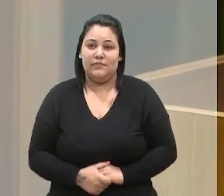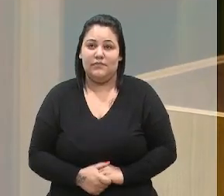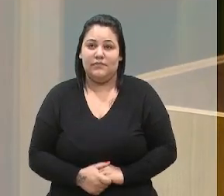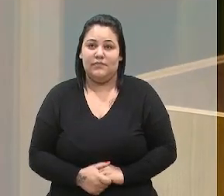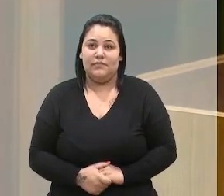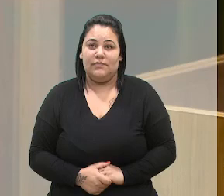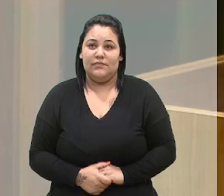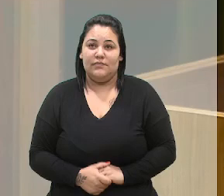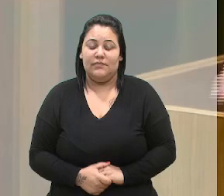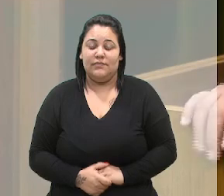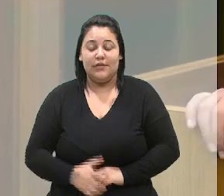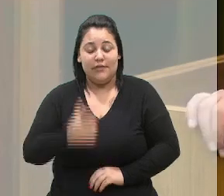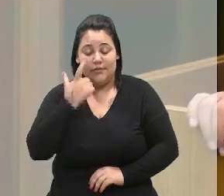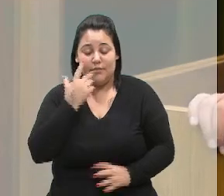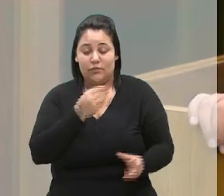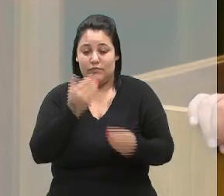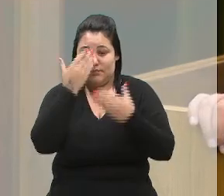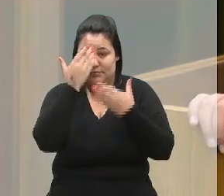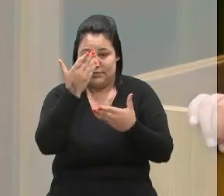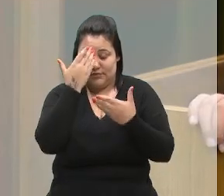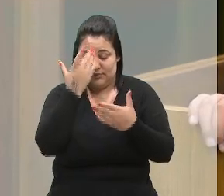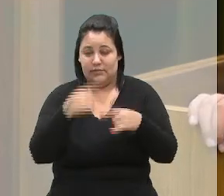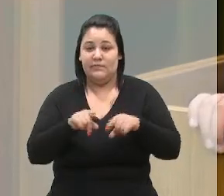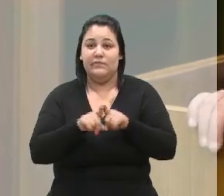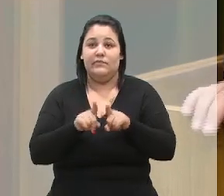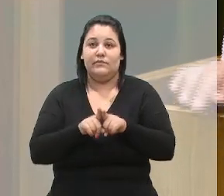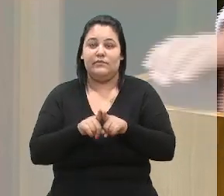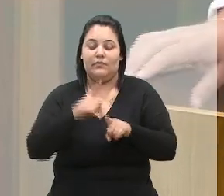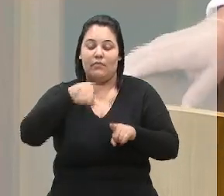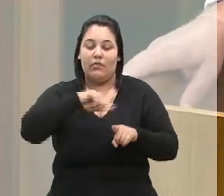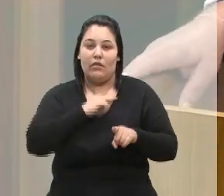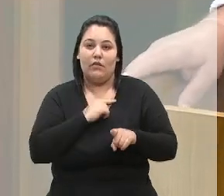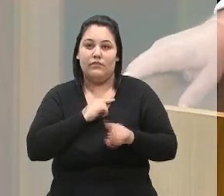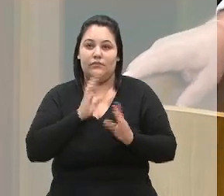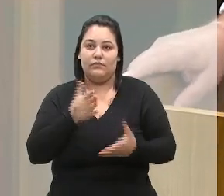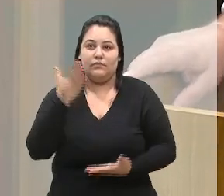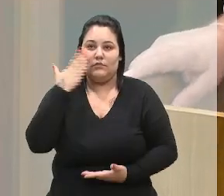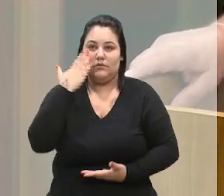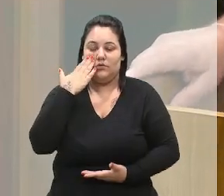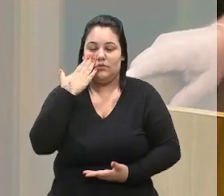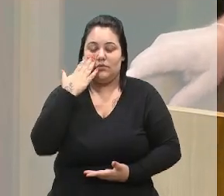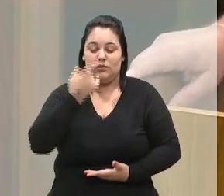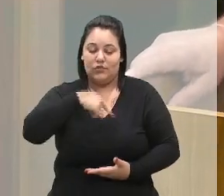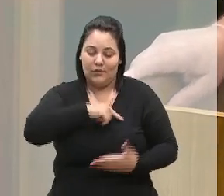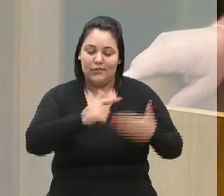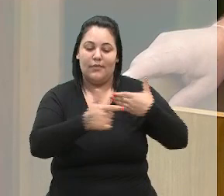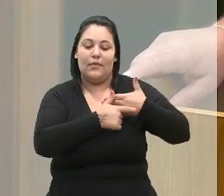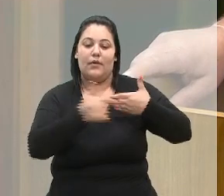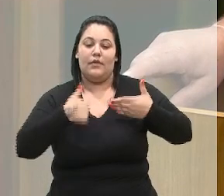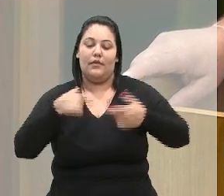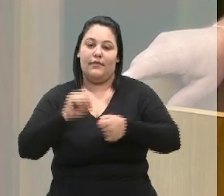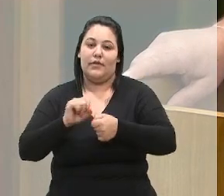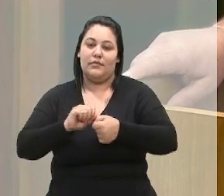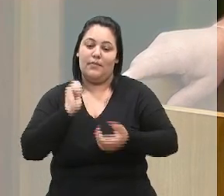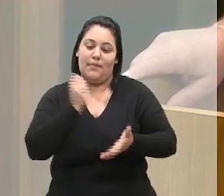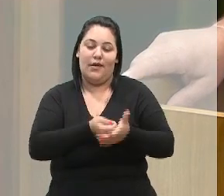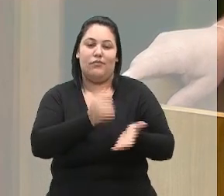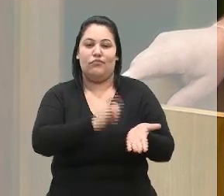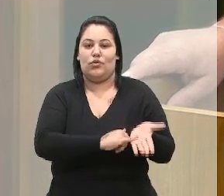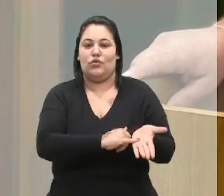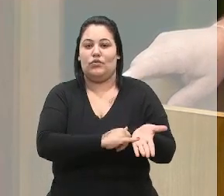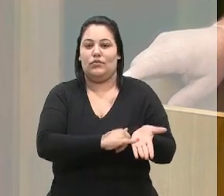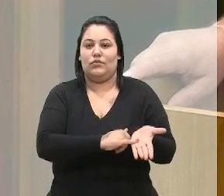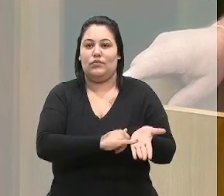quando vejo muita gente agradecendo, nós ficamos sabendo que a nossa parte nós estamos fazendo, que é pagar os impostos